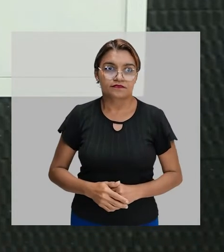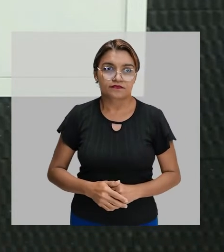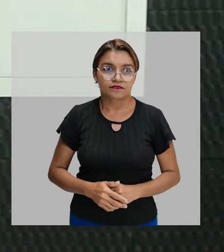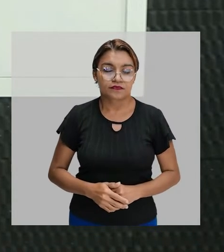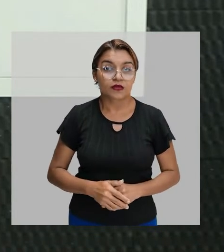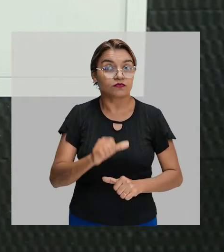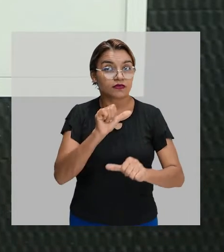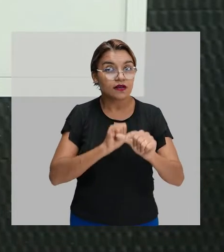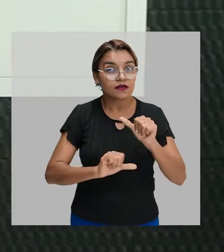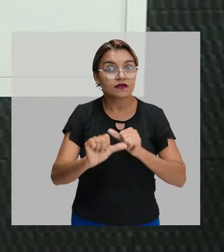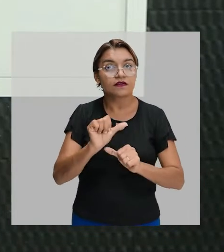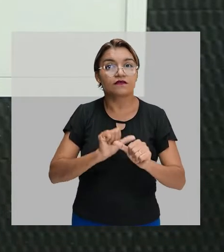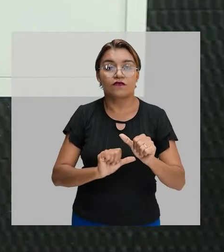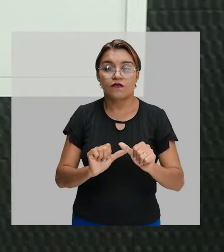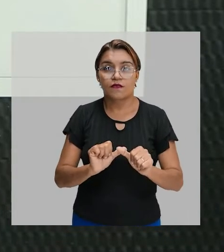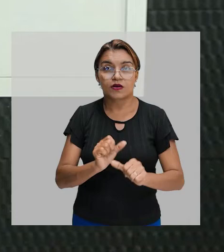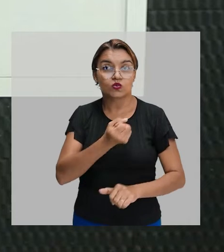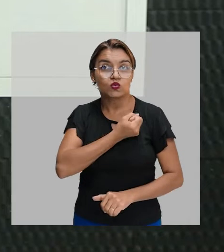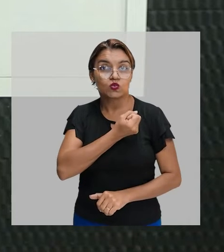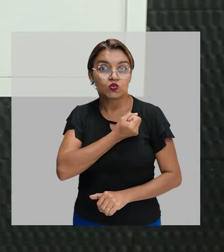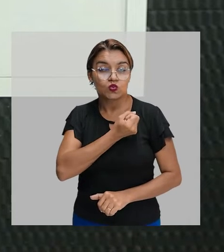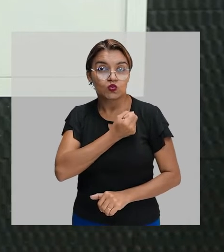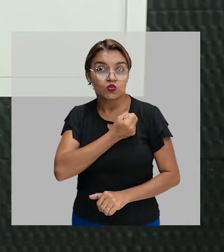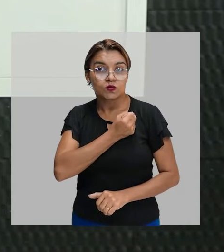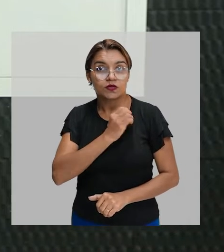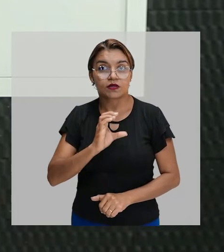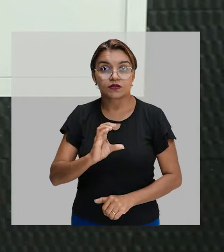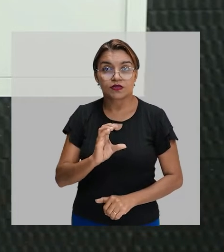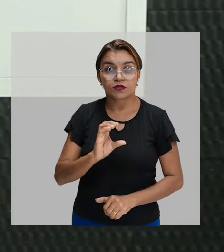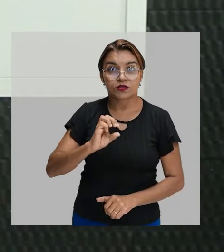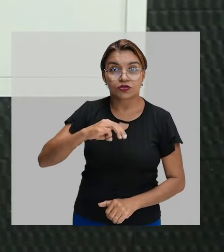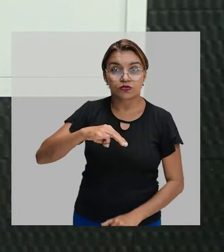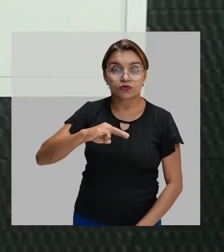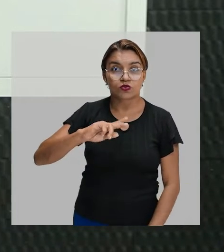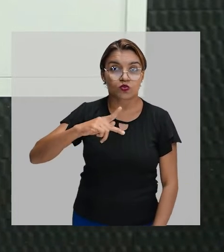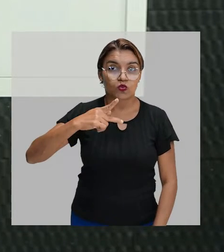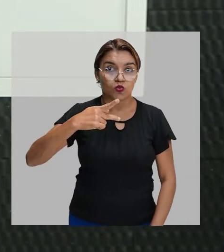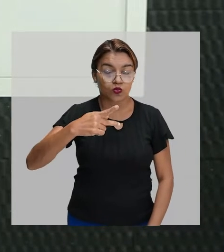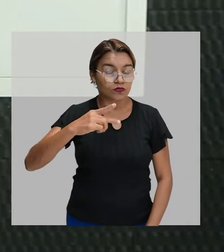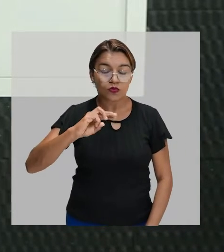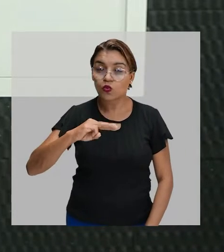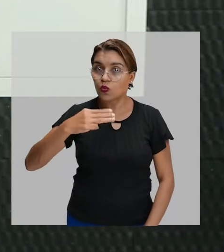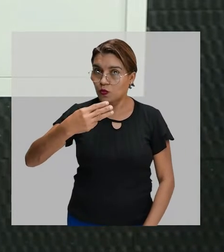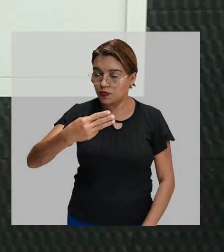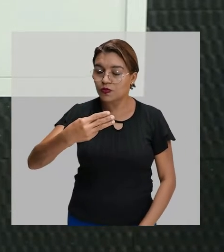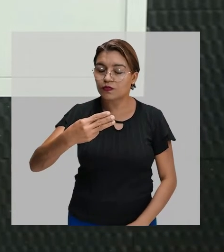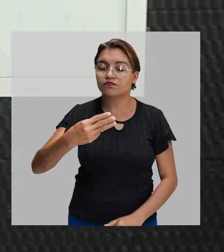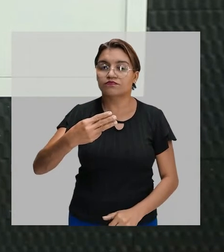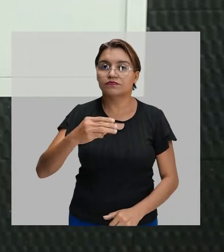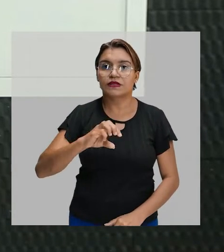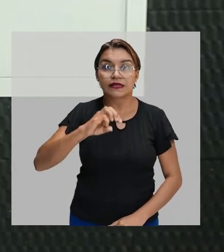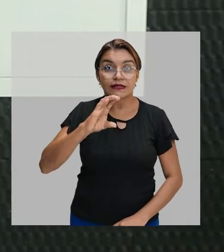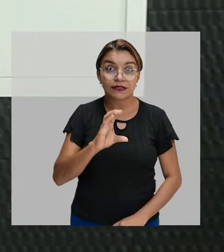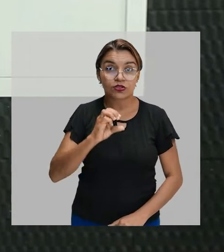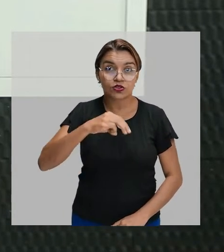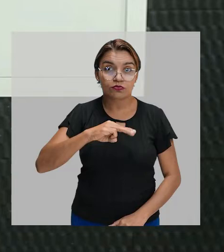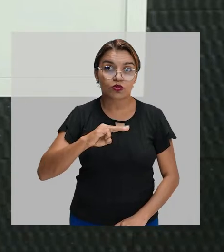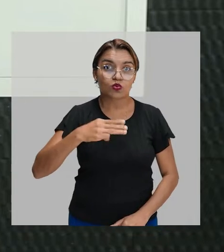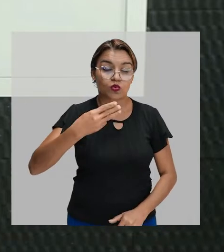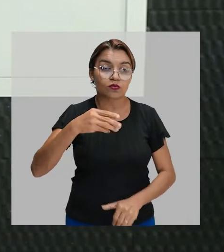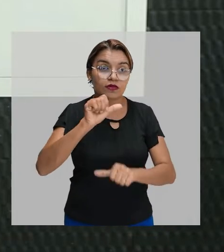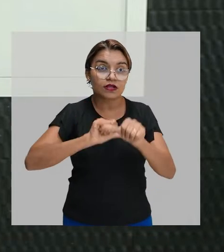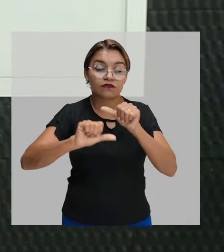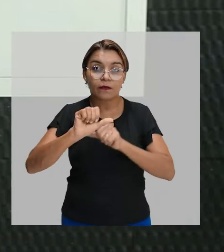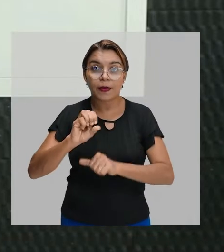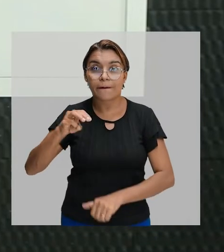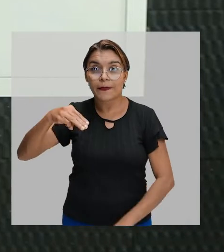então eu tô transformando esse valor disse centímetro cúbico para metro cúbico que é o que ele quer é ficar melhor você